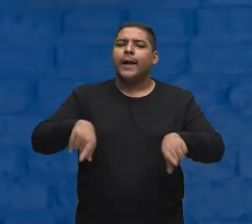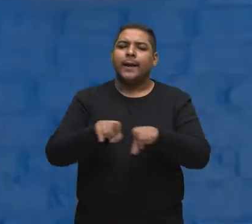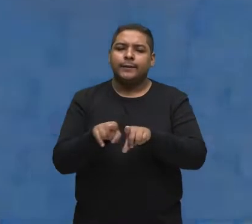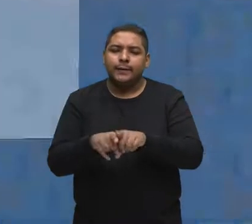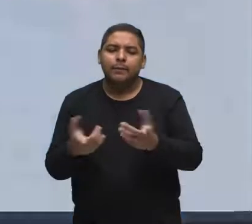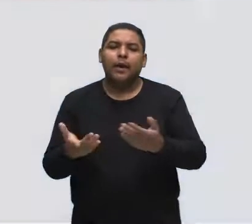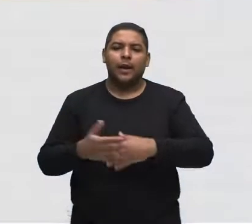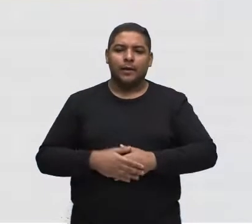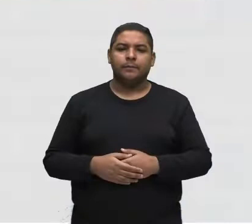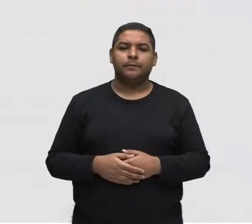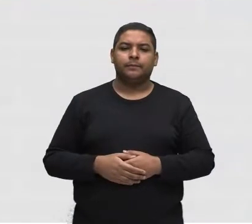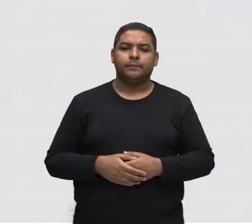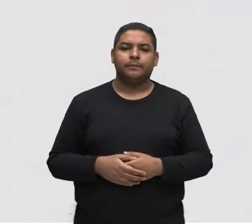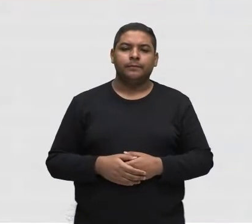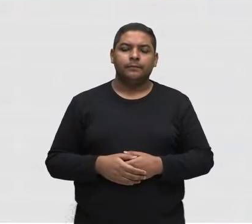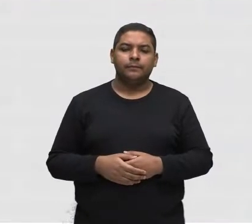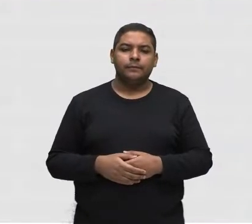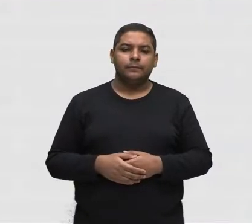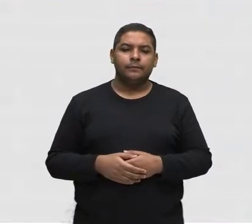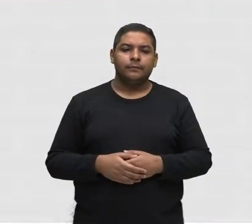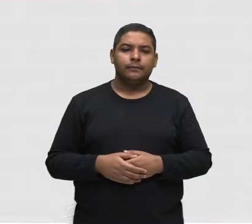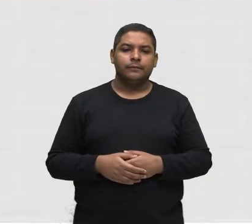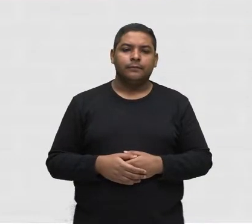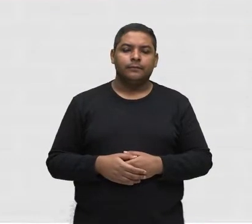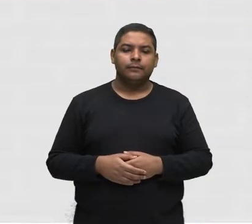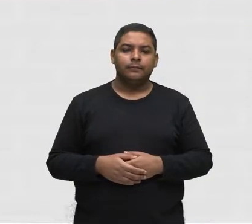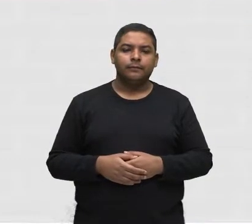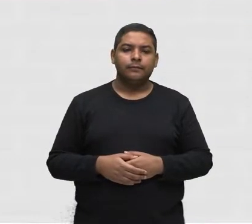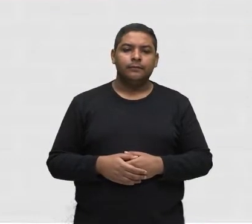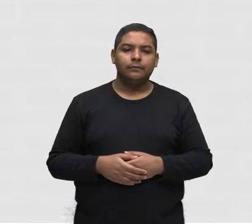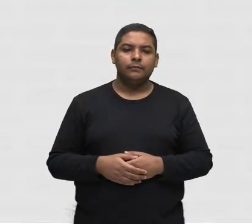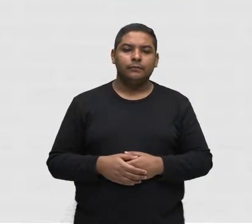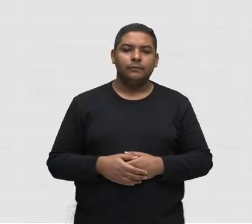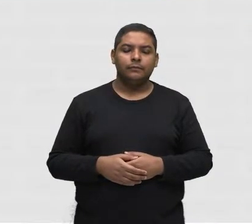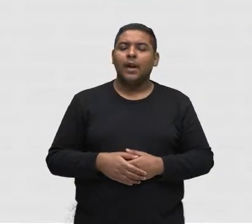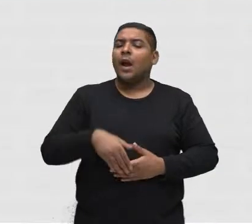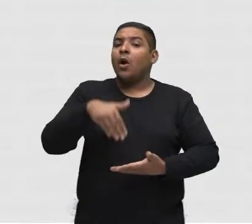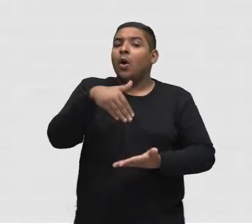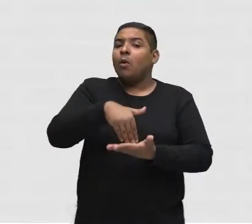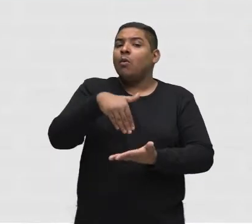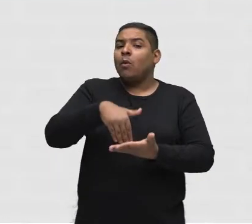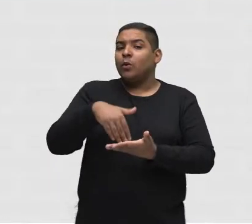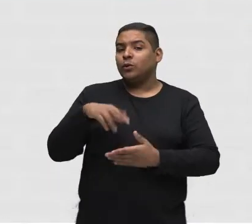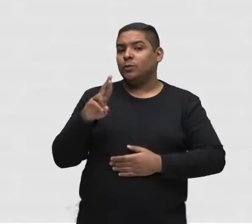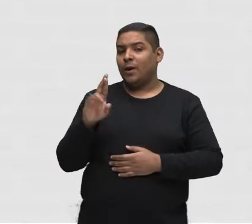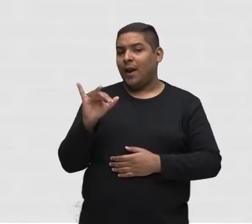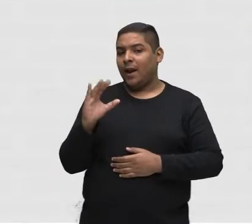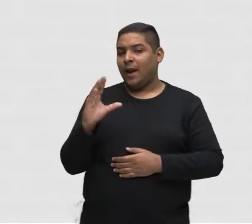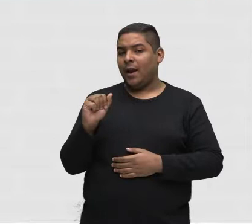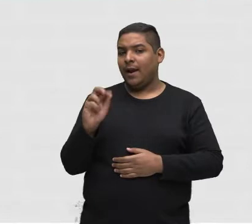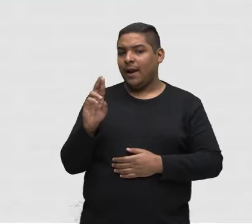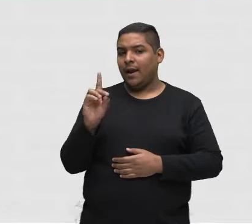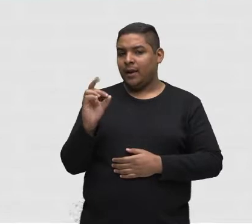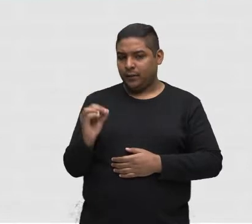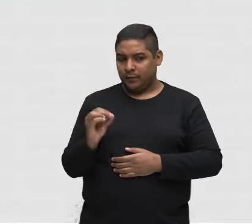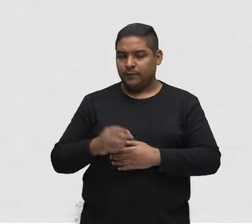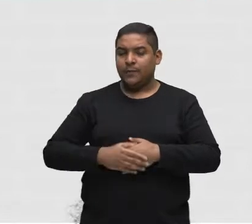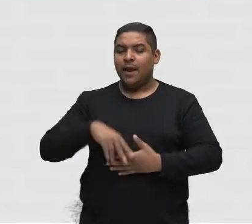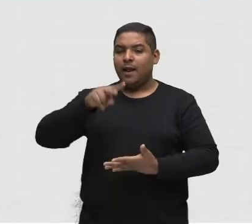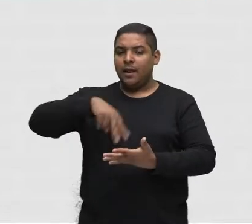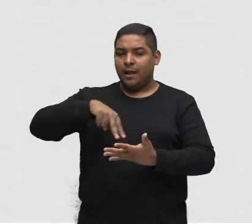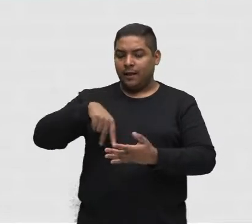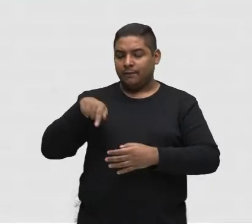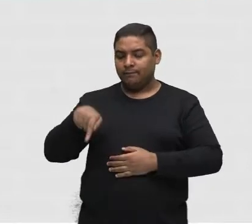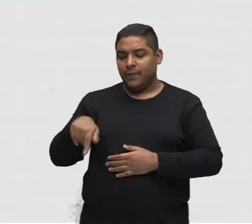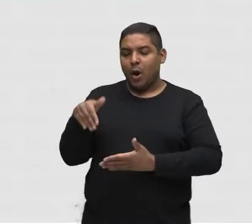Então, ela deixou a ficha do aluno para o último. O último momento, ela teria que ler aquela